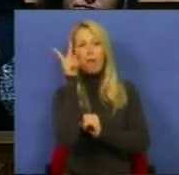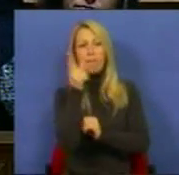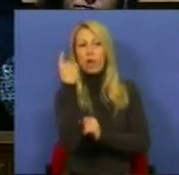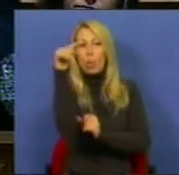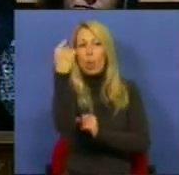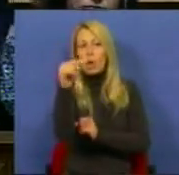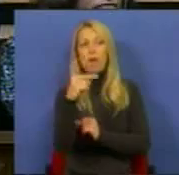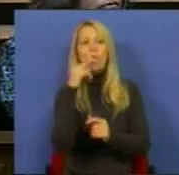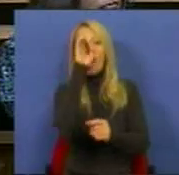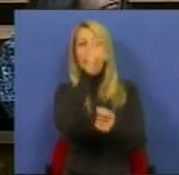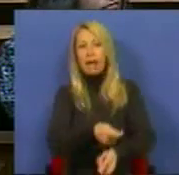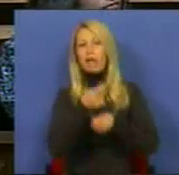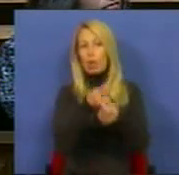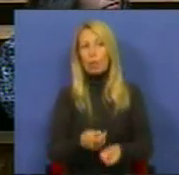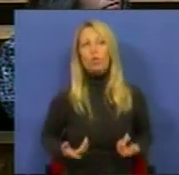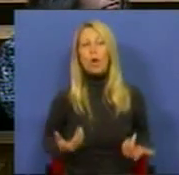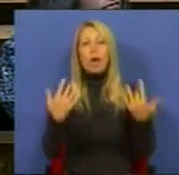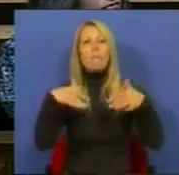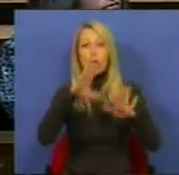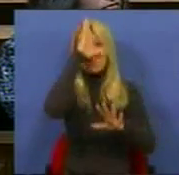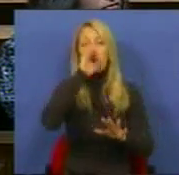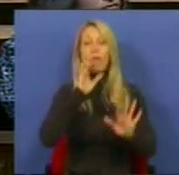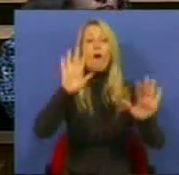agricultor. Mas o Governo poderá acenar